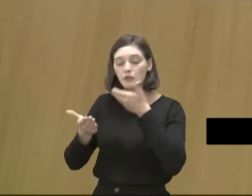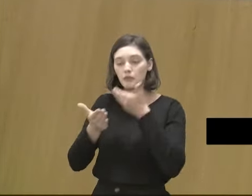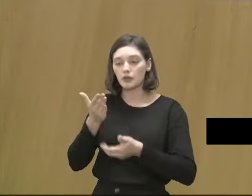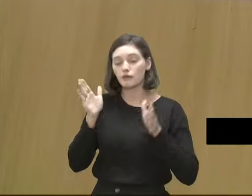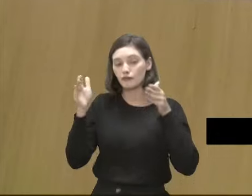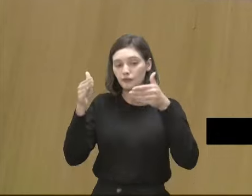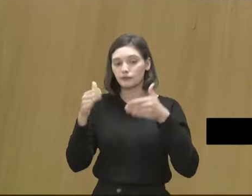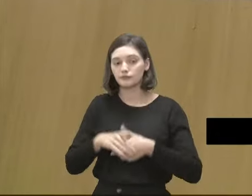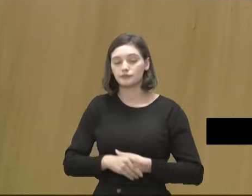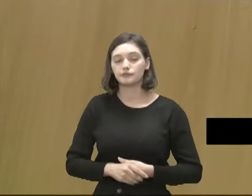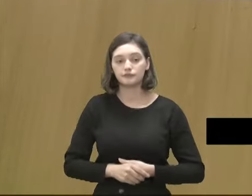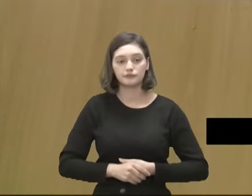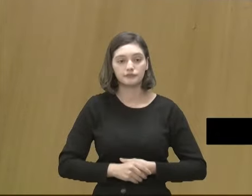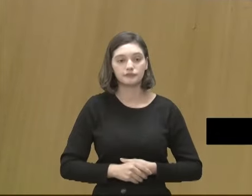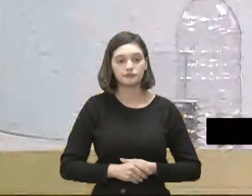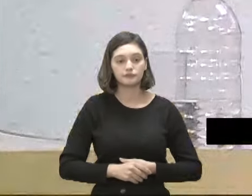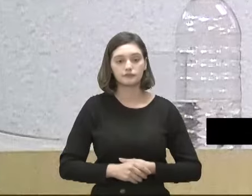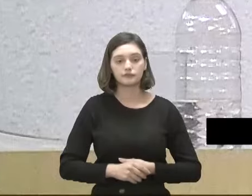aí.